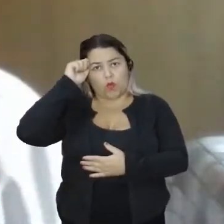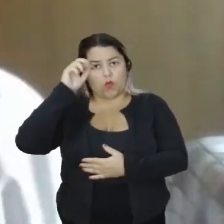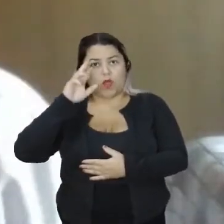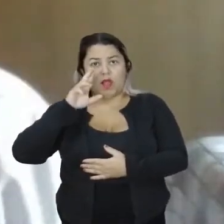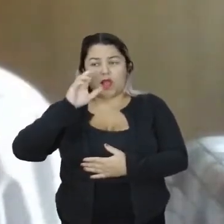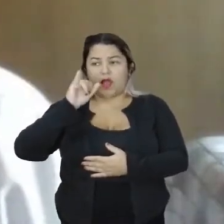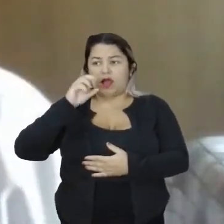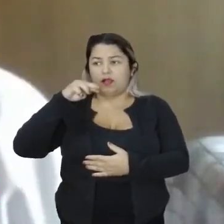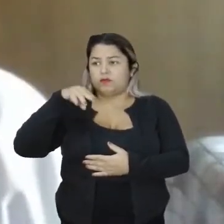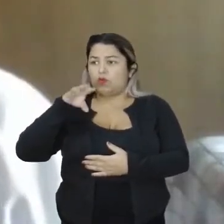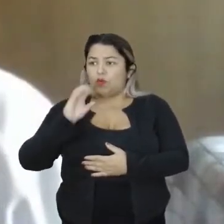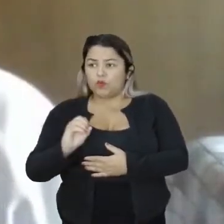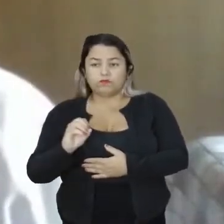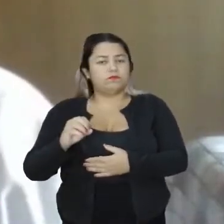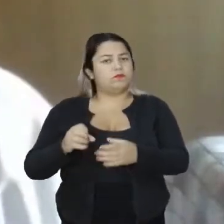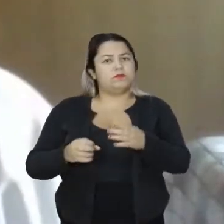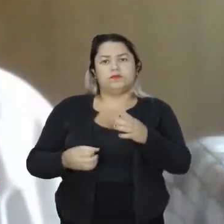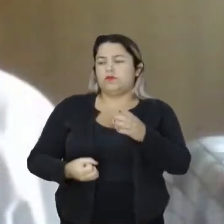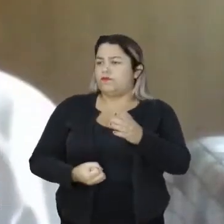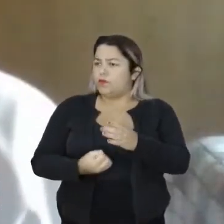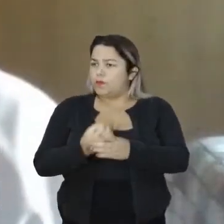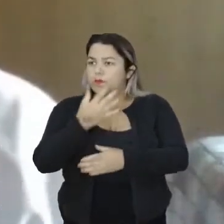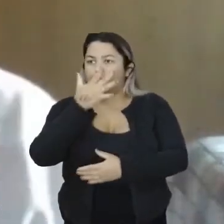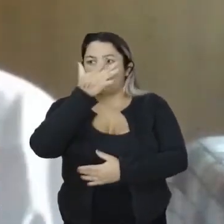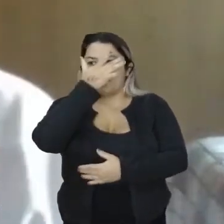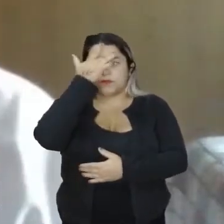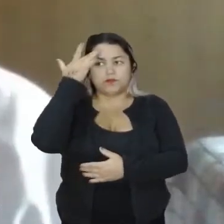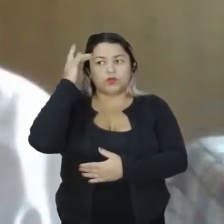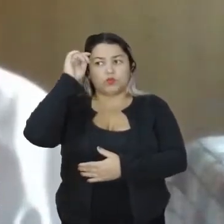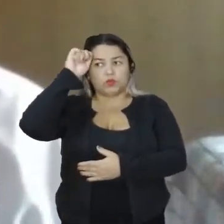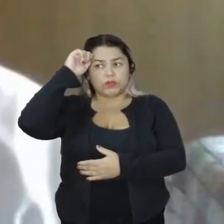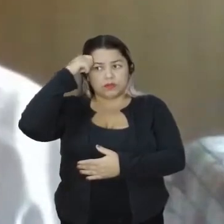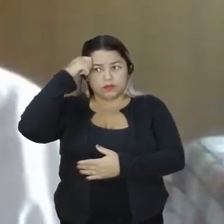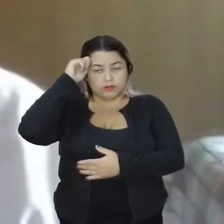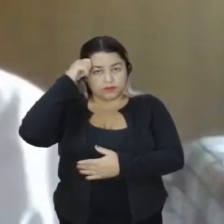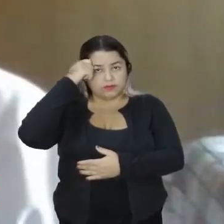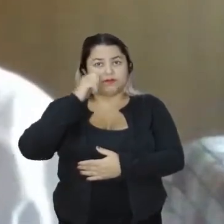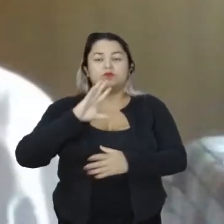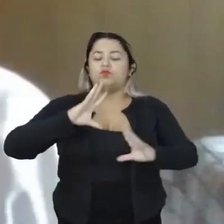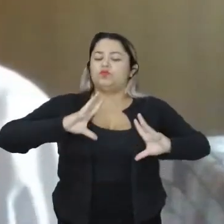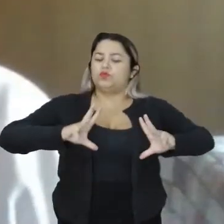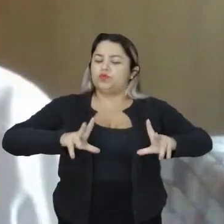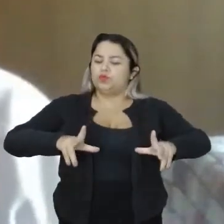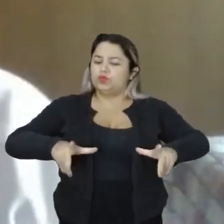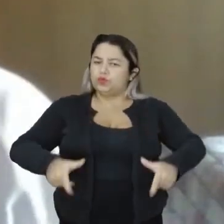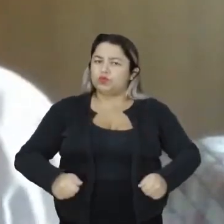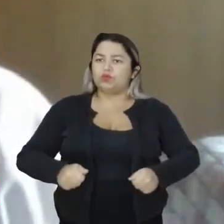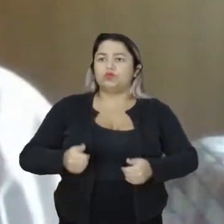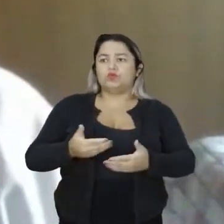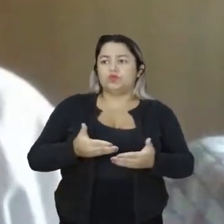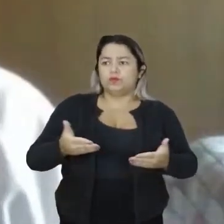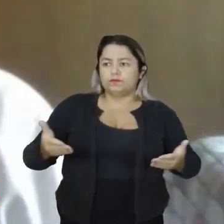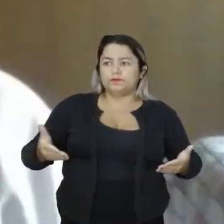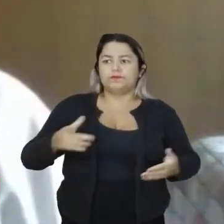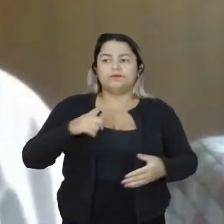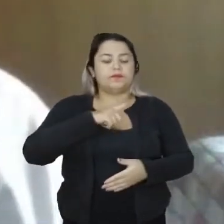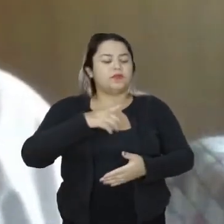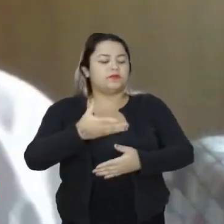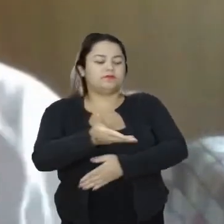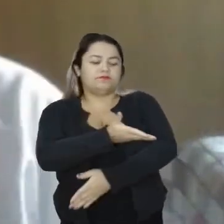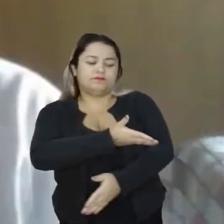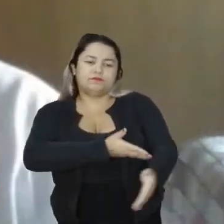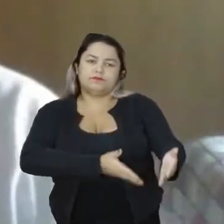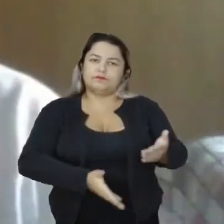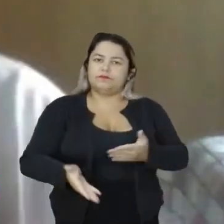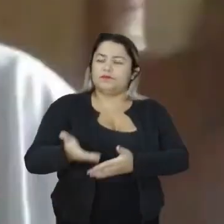racismo não foi criado pelas pessoas negras. Então, todos e todas têm que estar envolvidos na